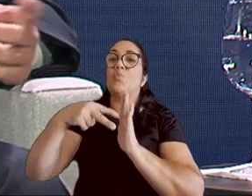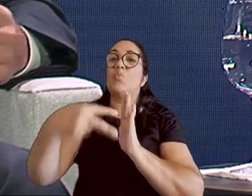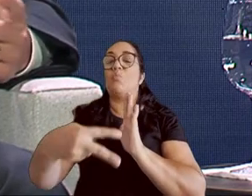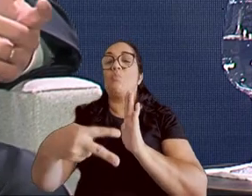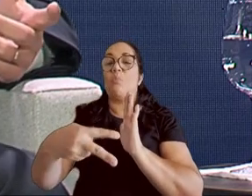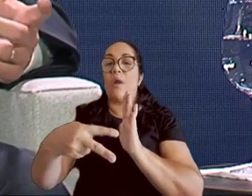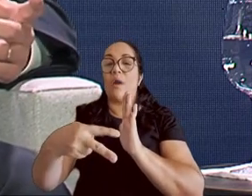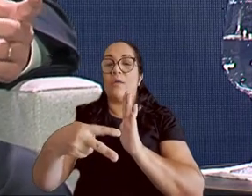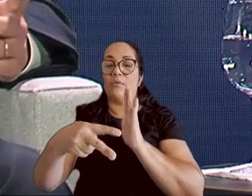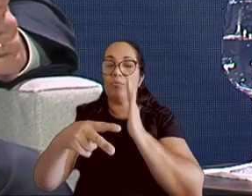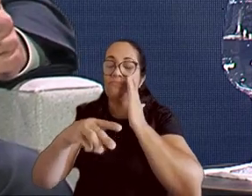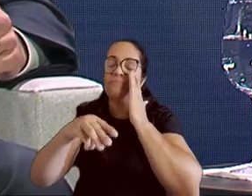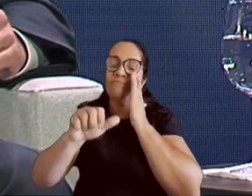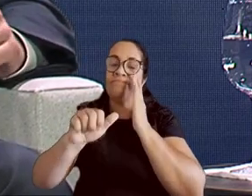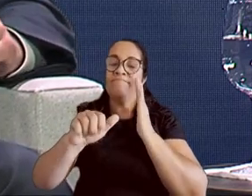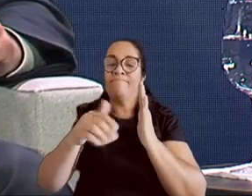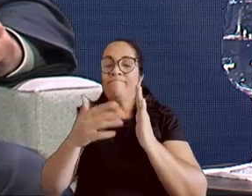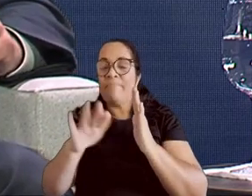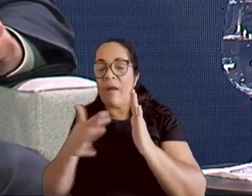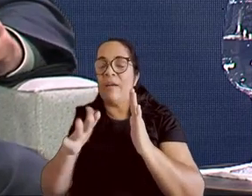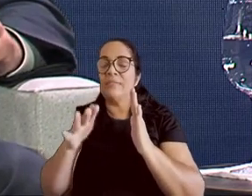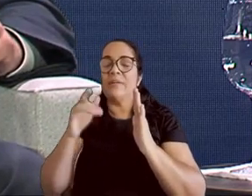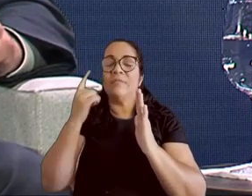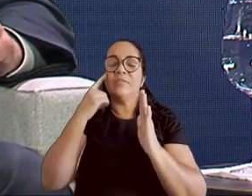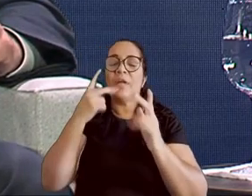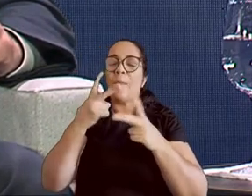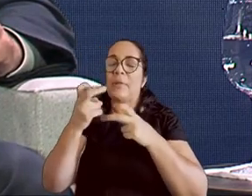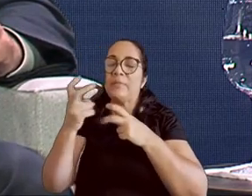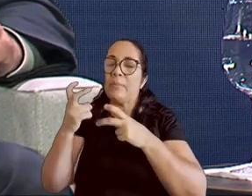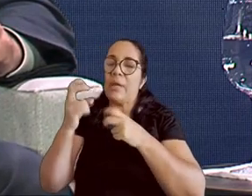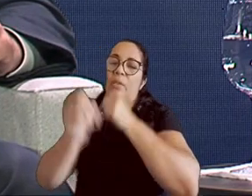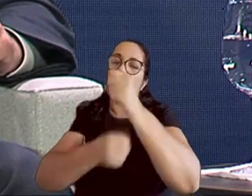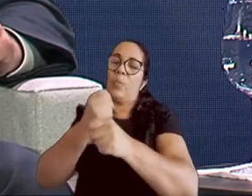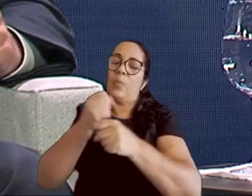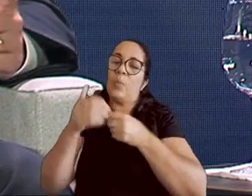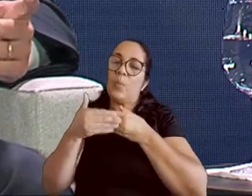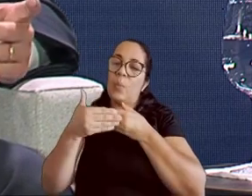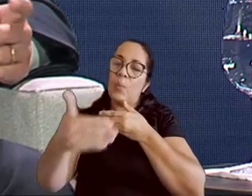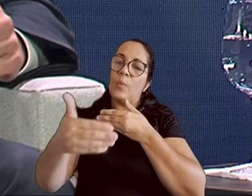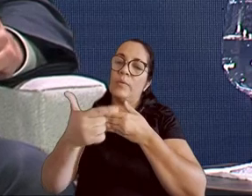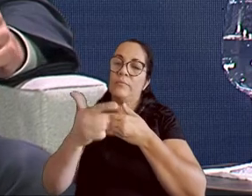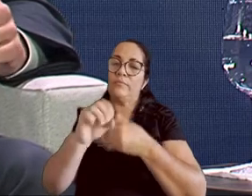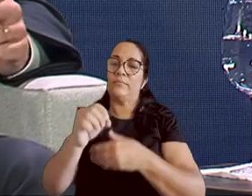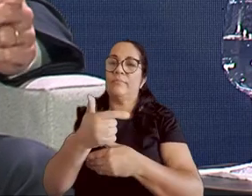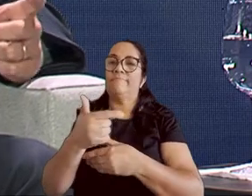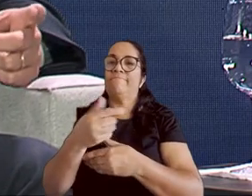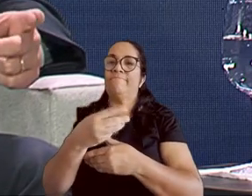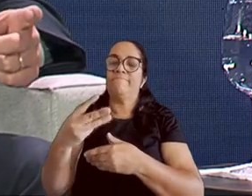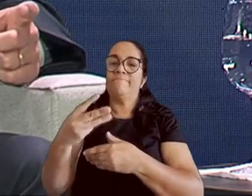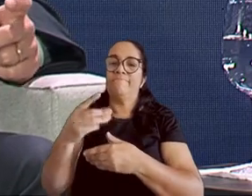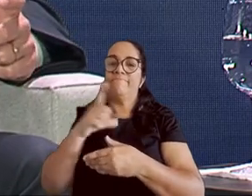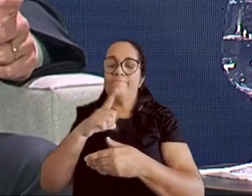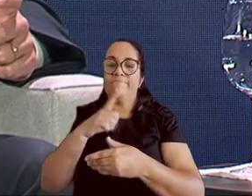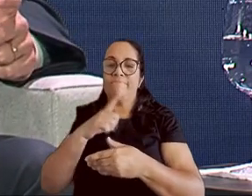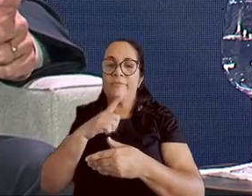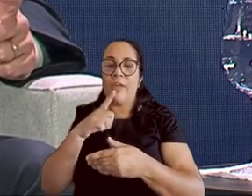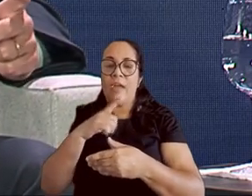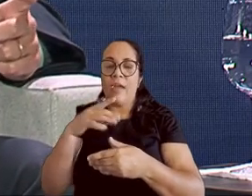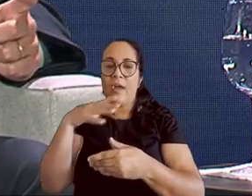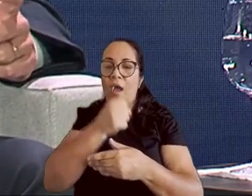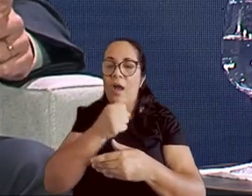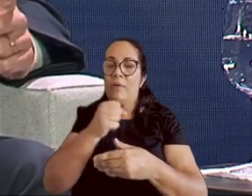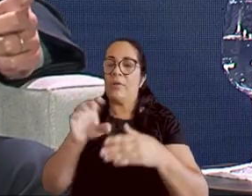acho que a gente vai observar ao longo do ano vai ser mais ag10 né então vai ter mais empresas estourando